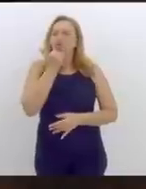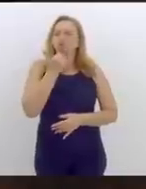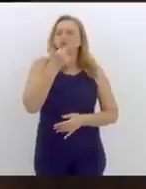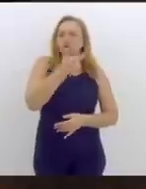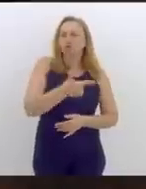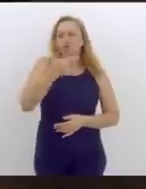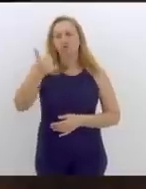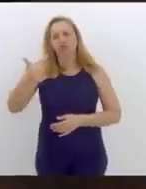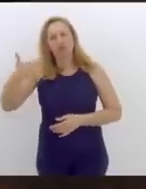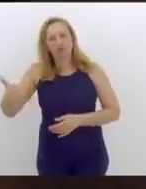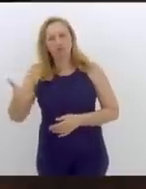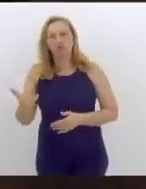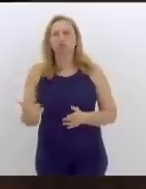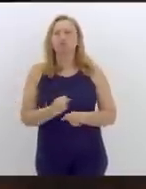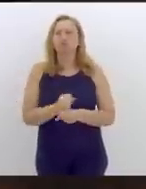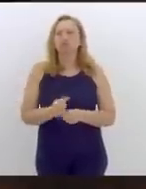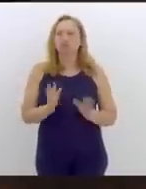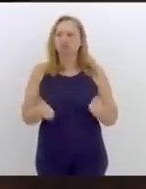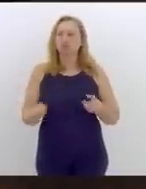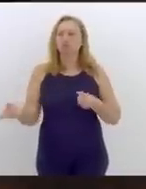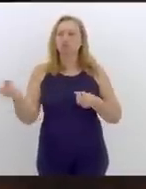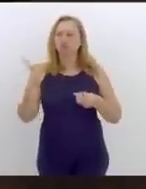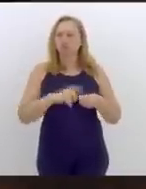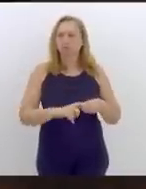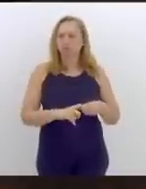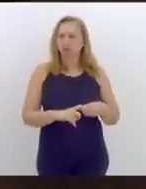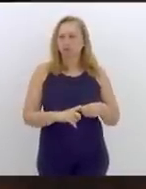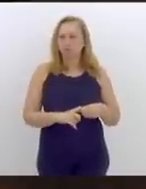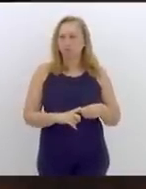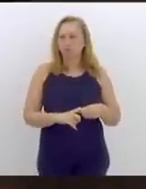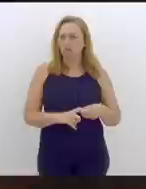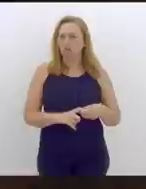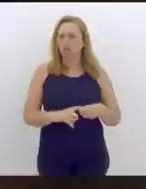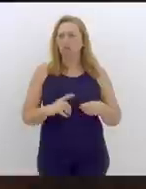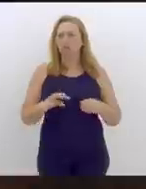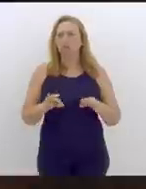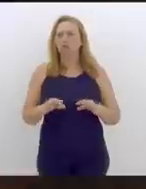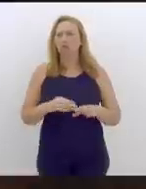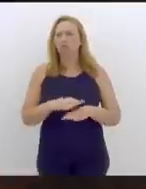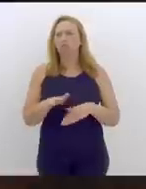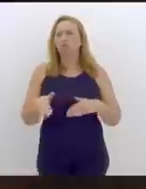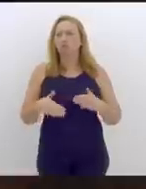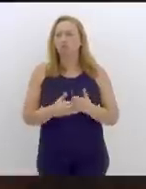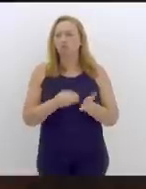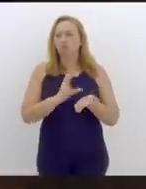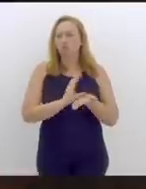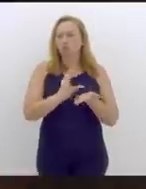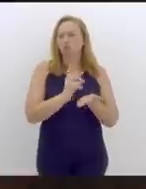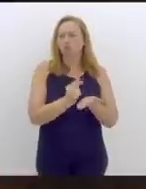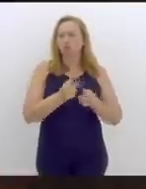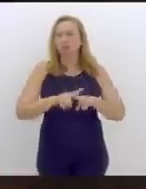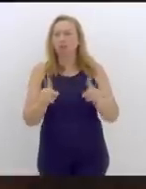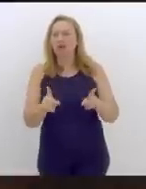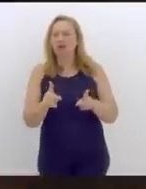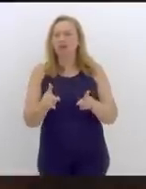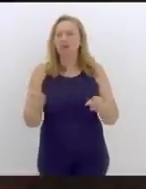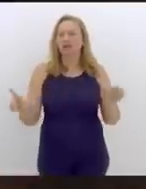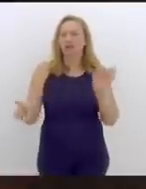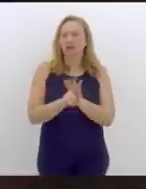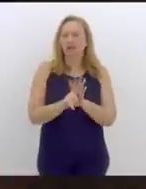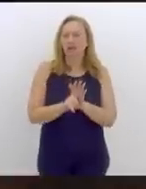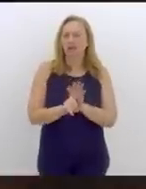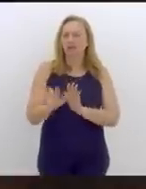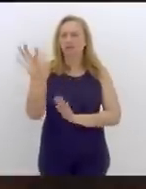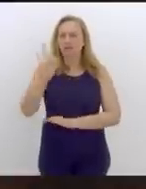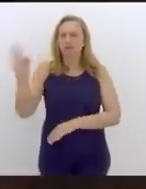2022 a partir desse ano que voltou a paridade voltou a integralidade mas a lei federal